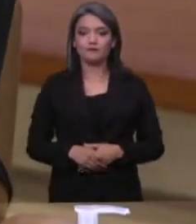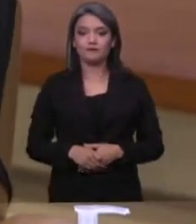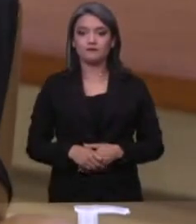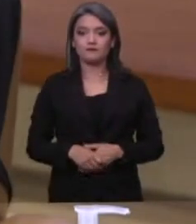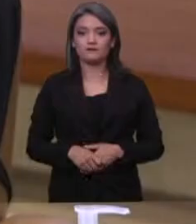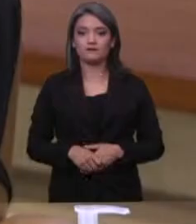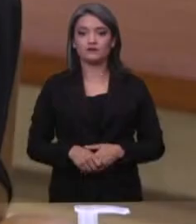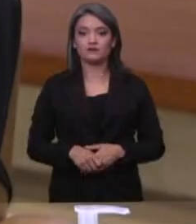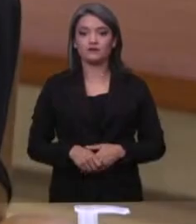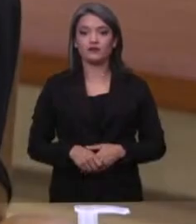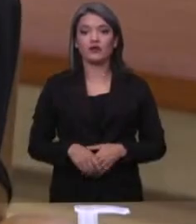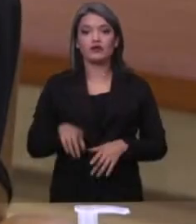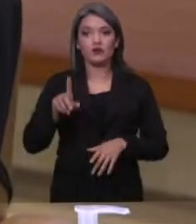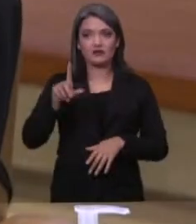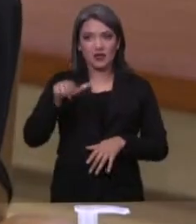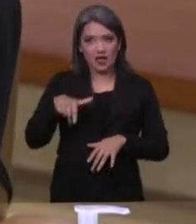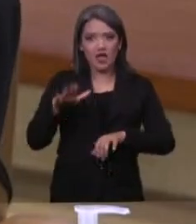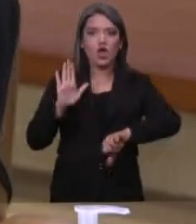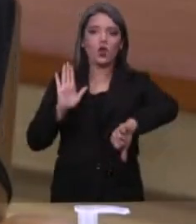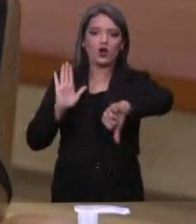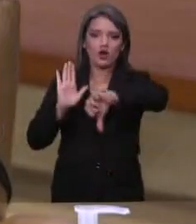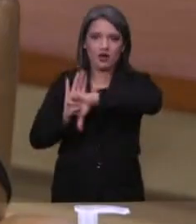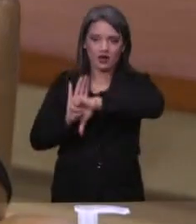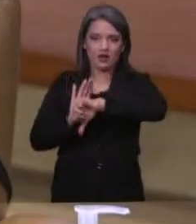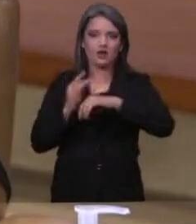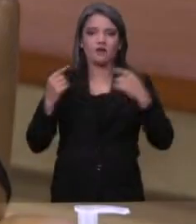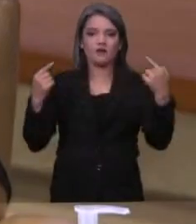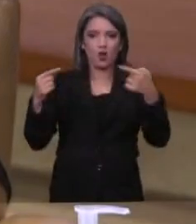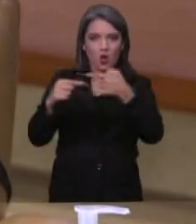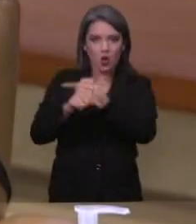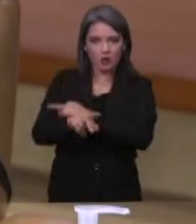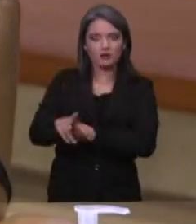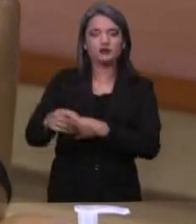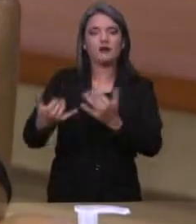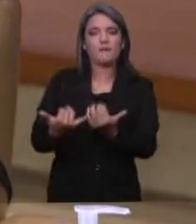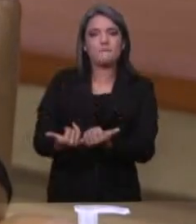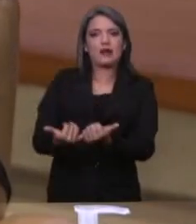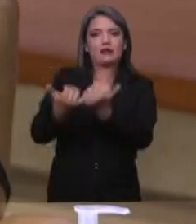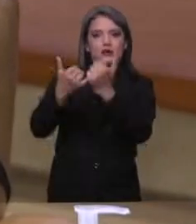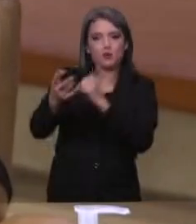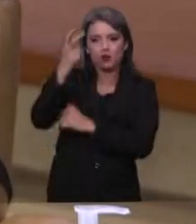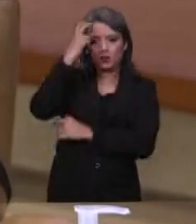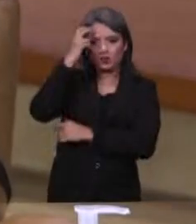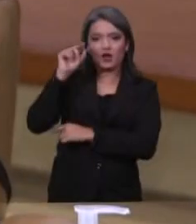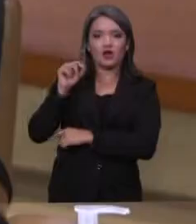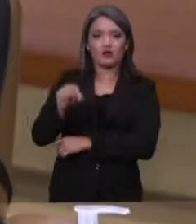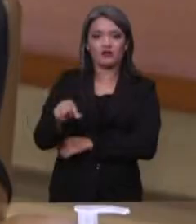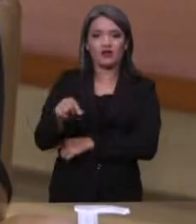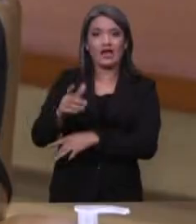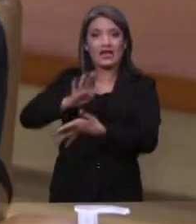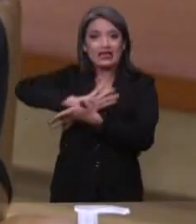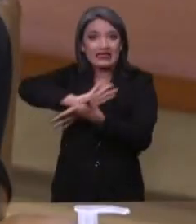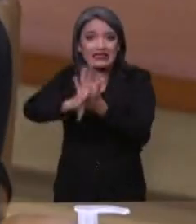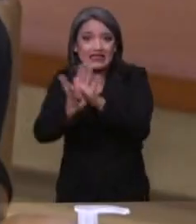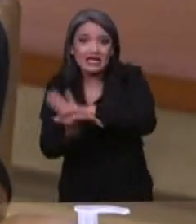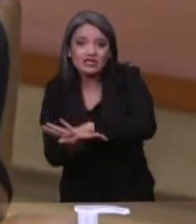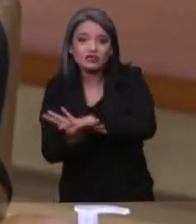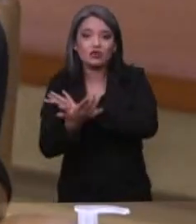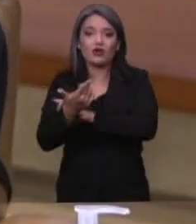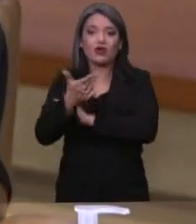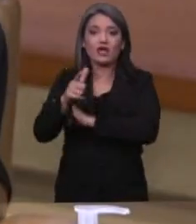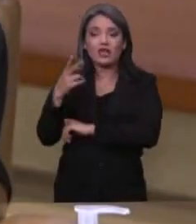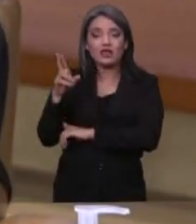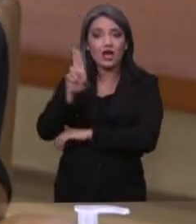do crime contra o patrimônio cultural: destruir, inutilizar ou deteriorar. Os